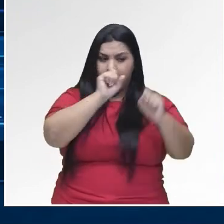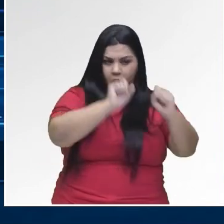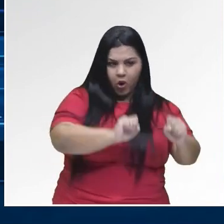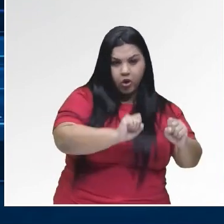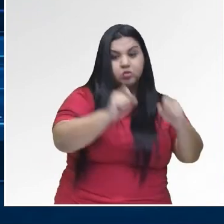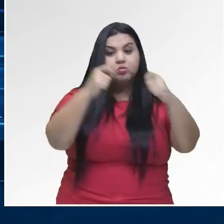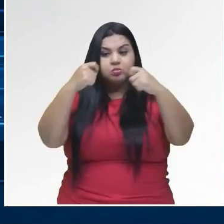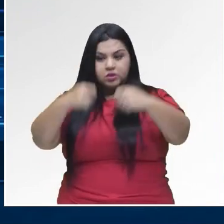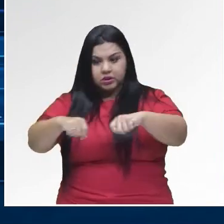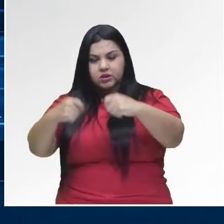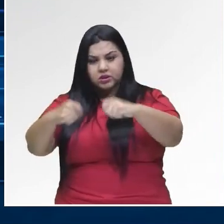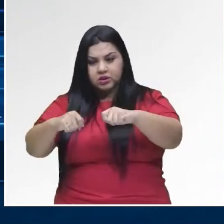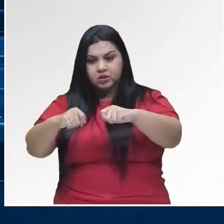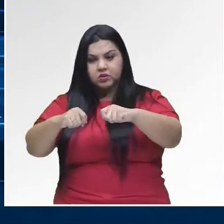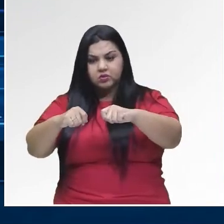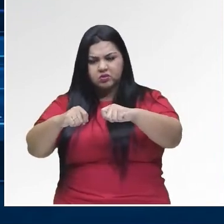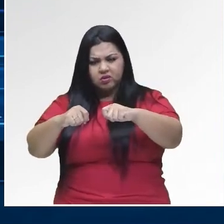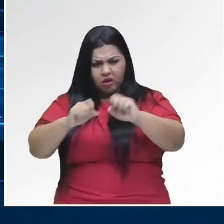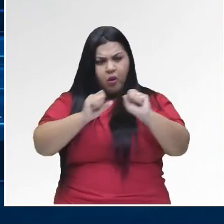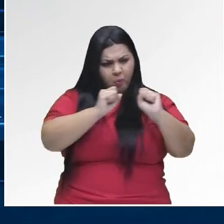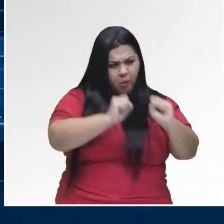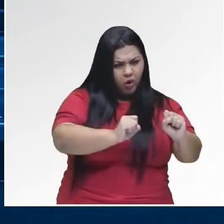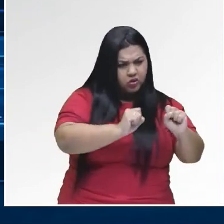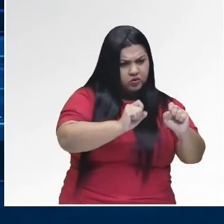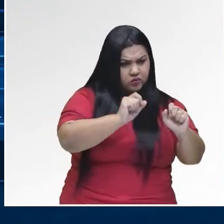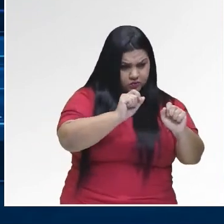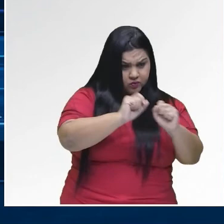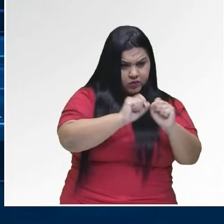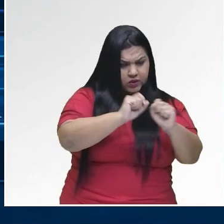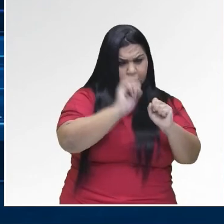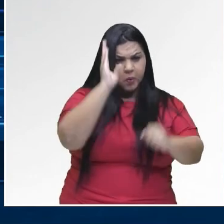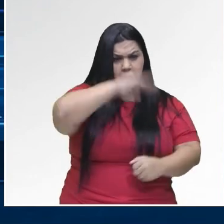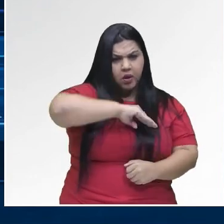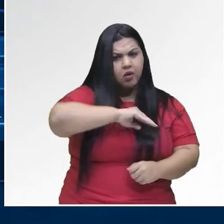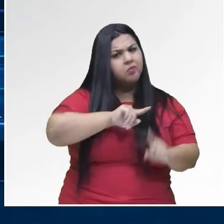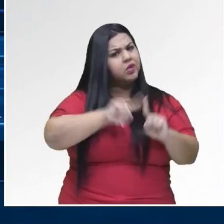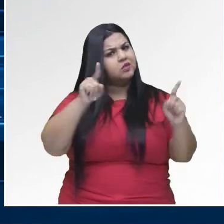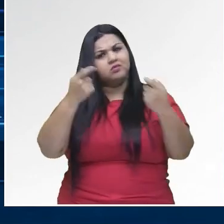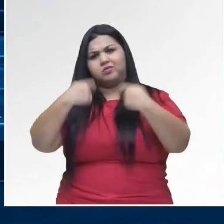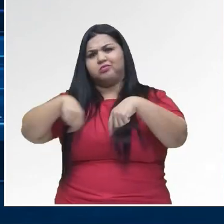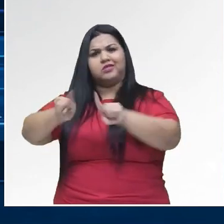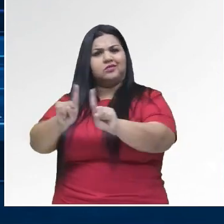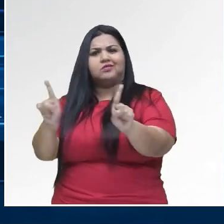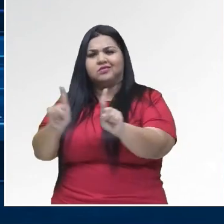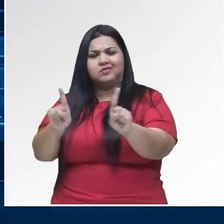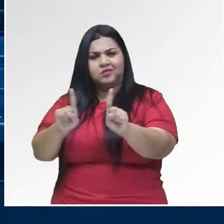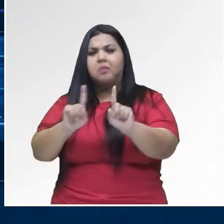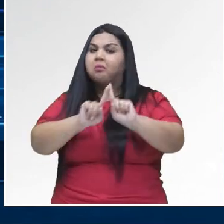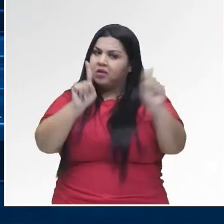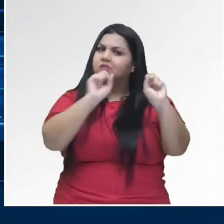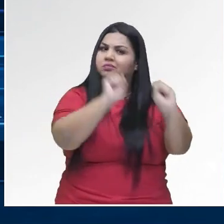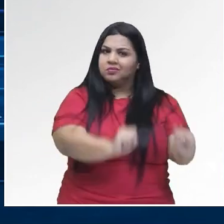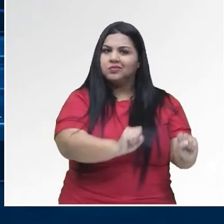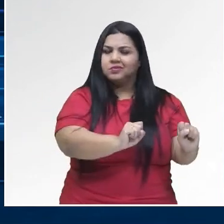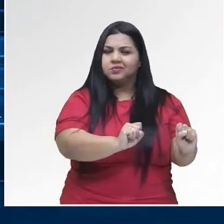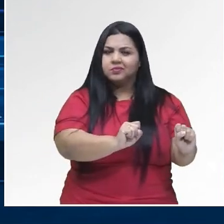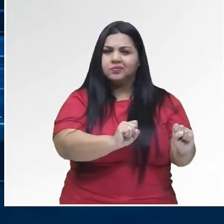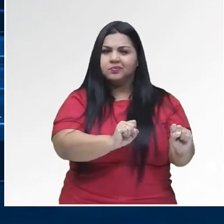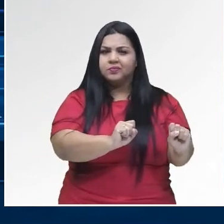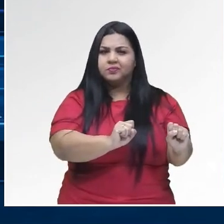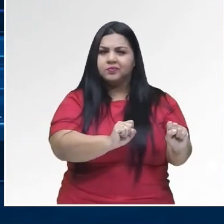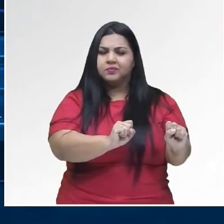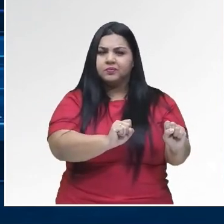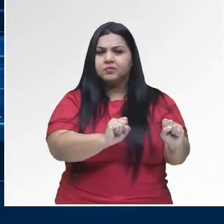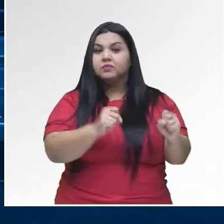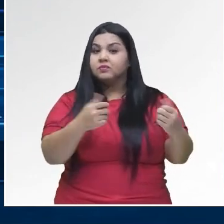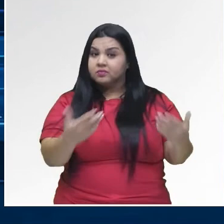eu posso fazer o mal. Eu posso. Mas eu não devo fazer o mal, mas eu posso. Não